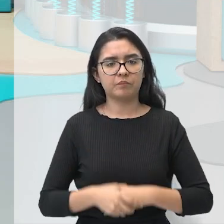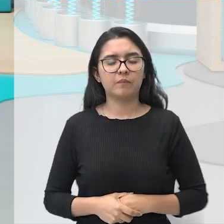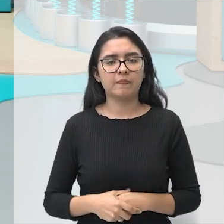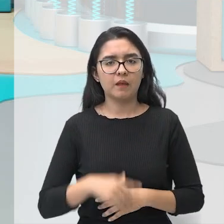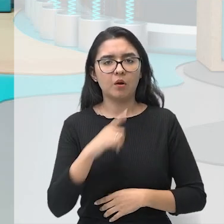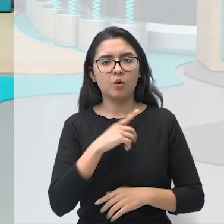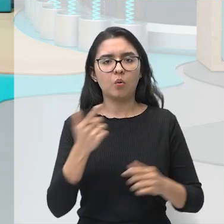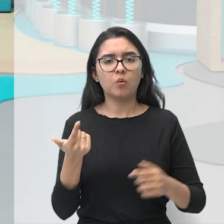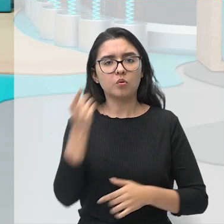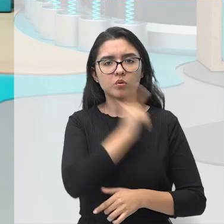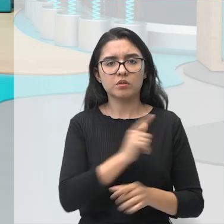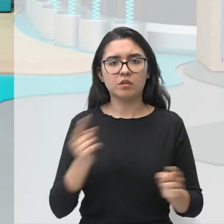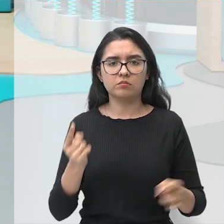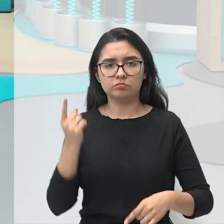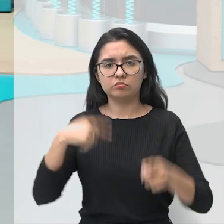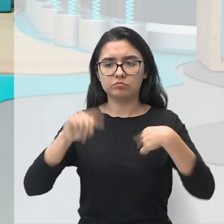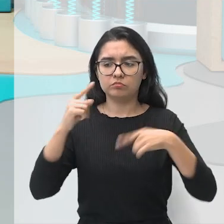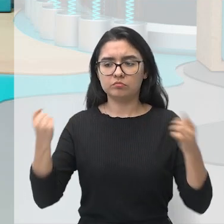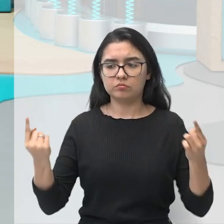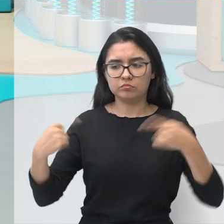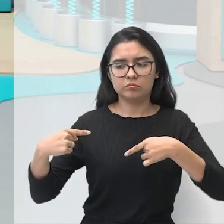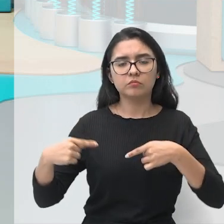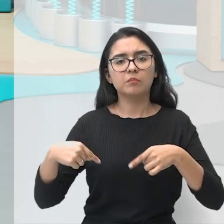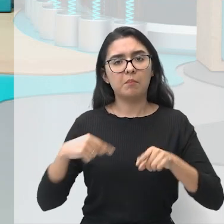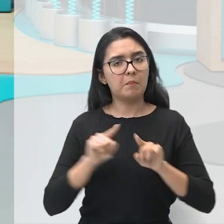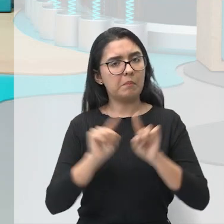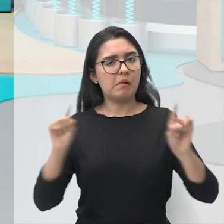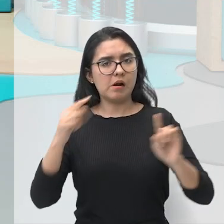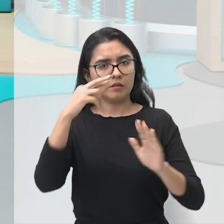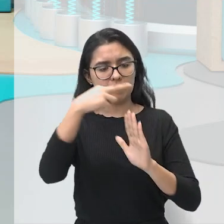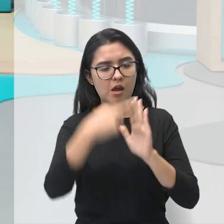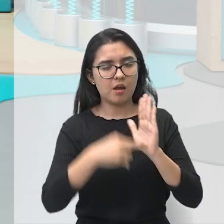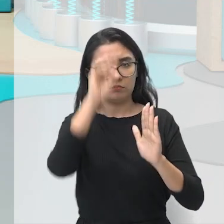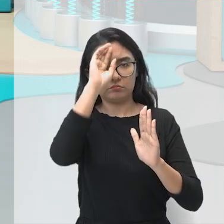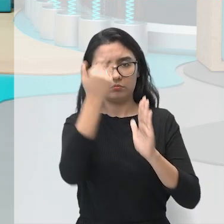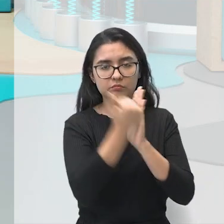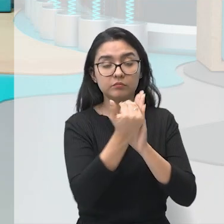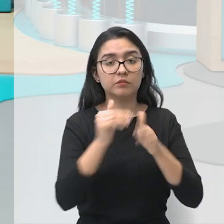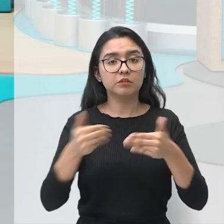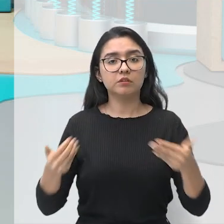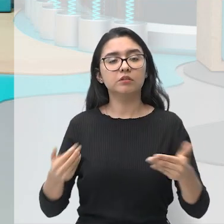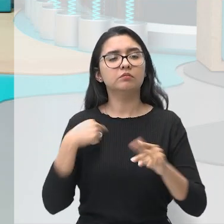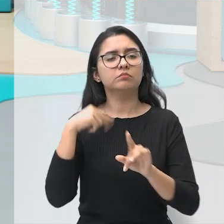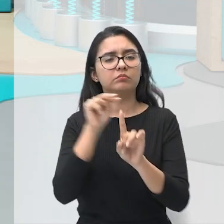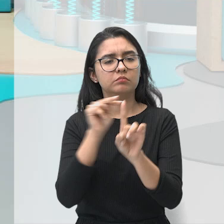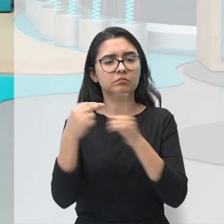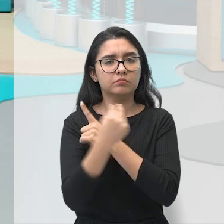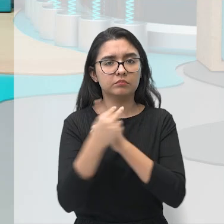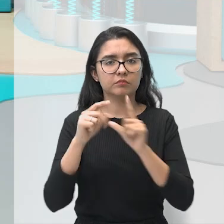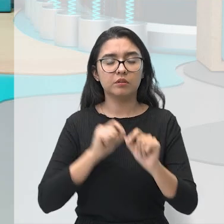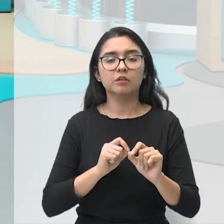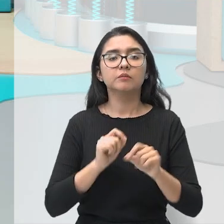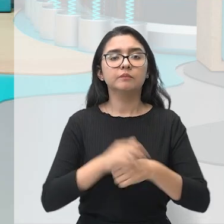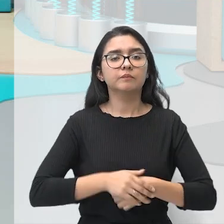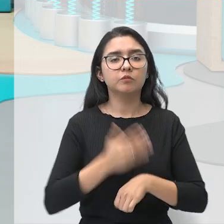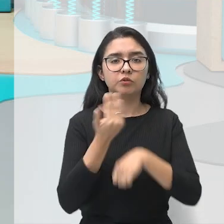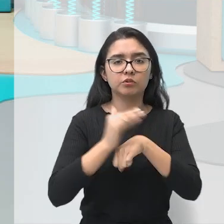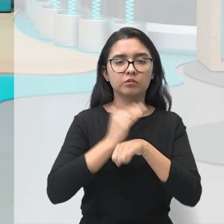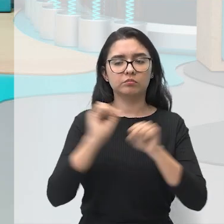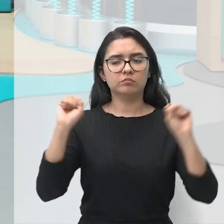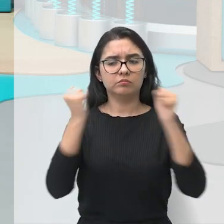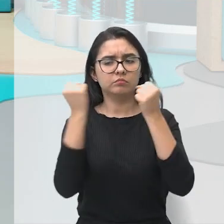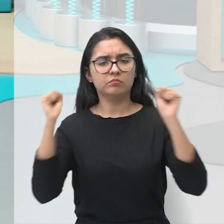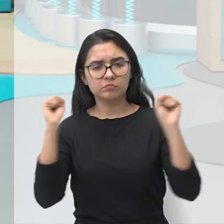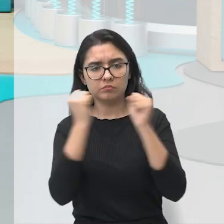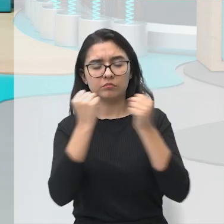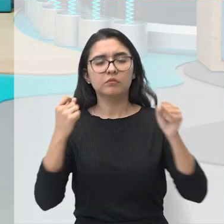dos adversários em absoluto respeito às regras, ok? Então, nessa perspectiva, as atividades físicas que vão ter